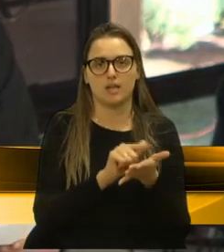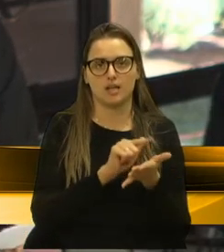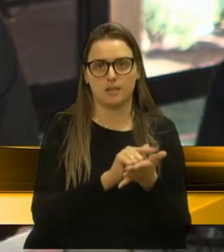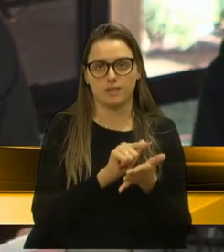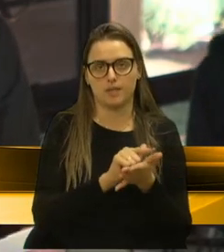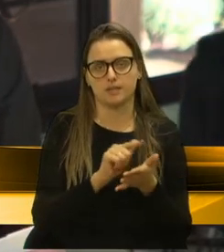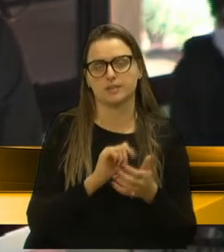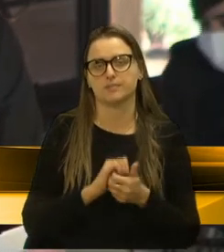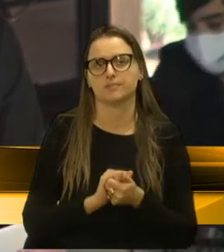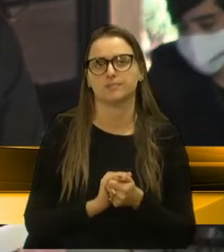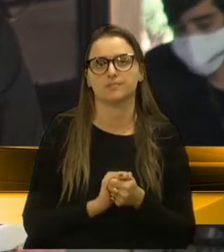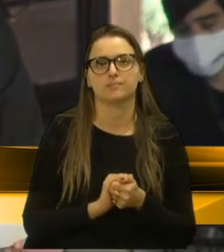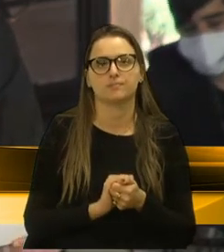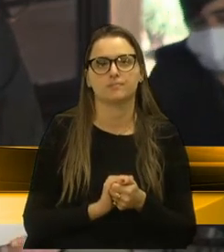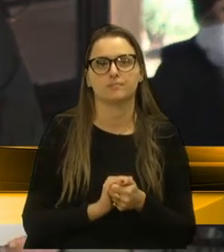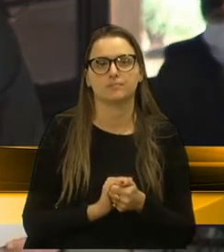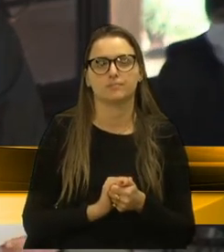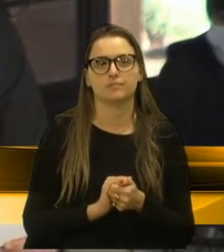higienização.